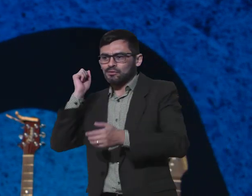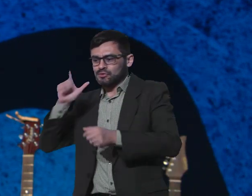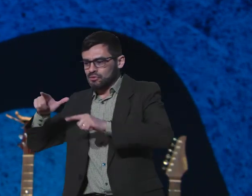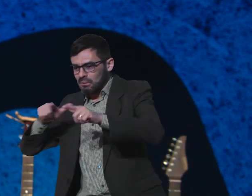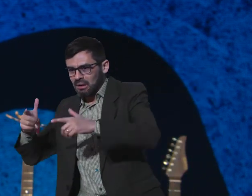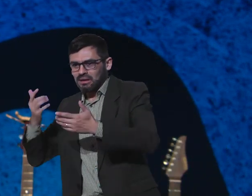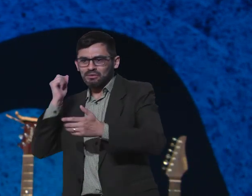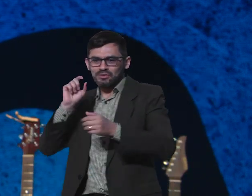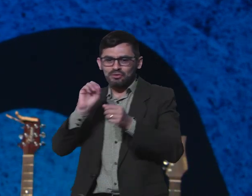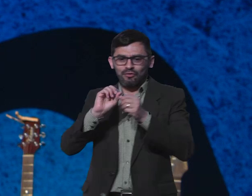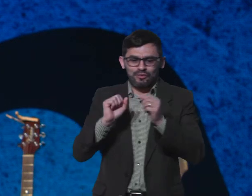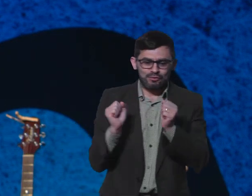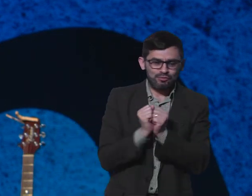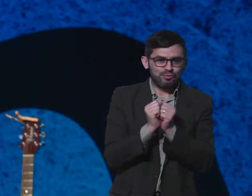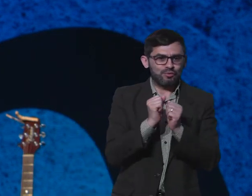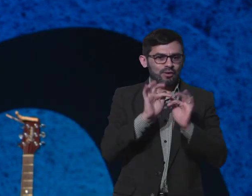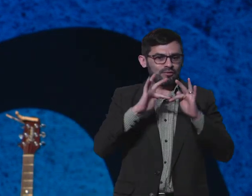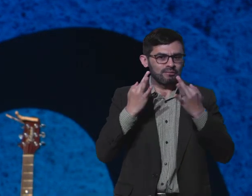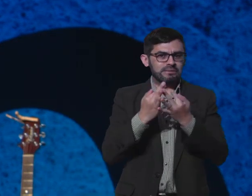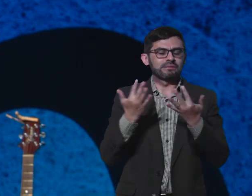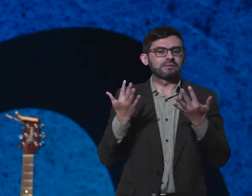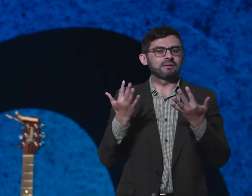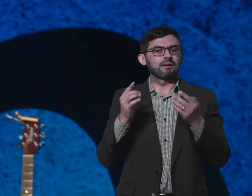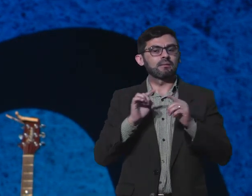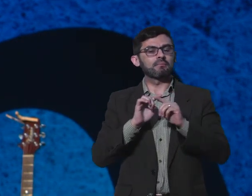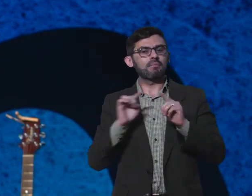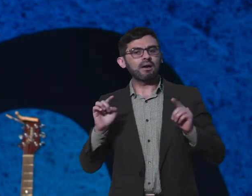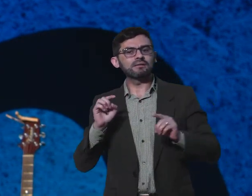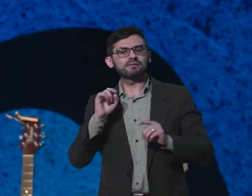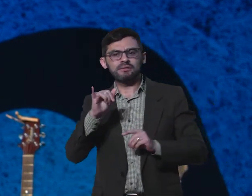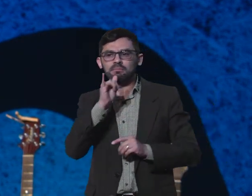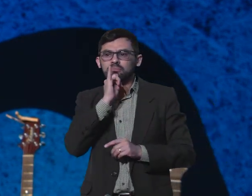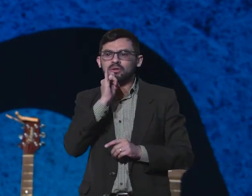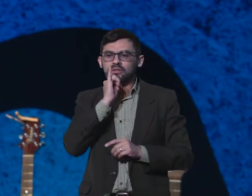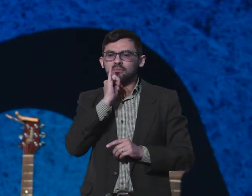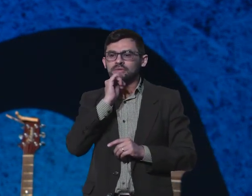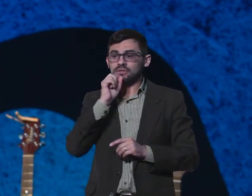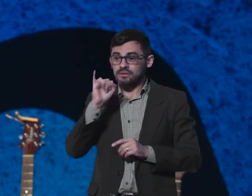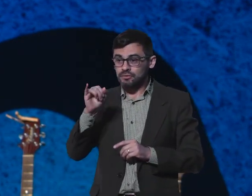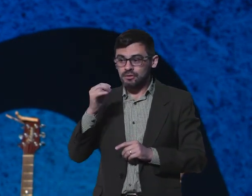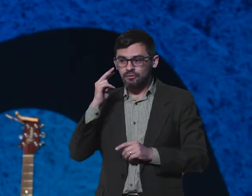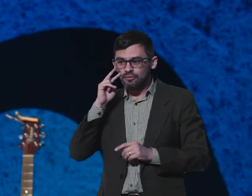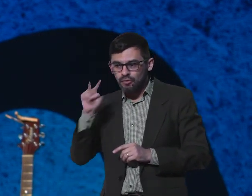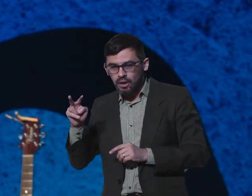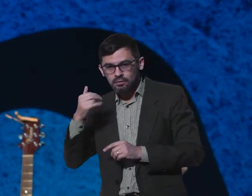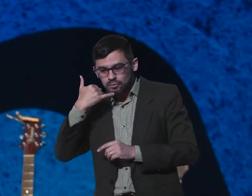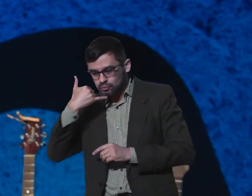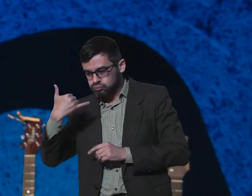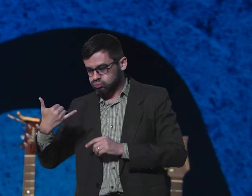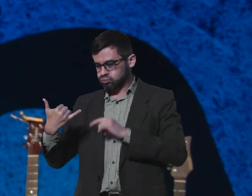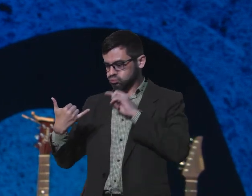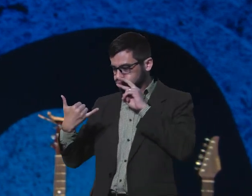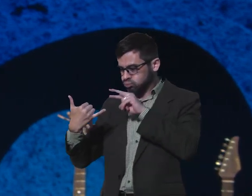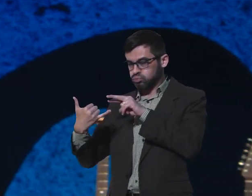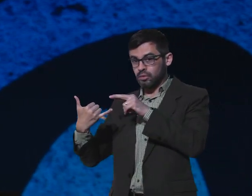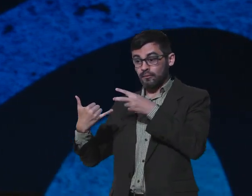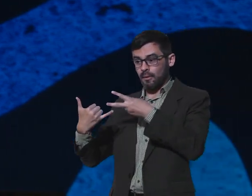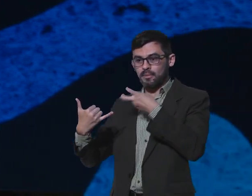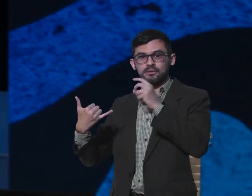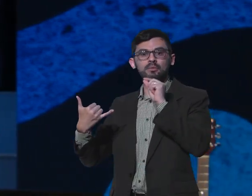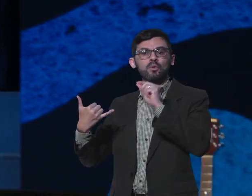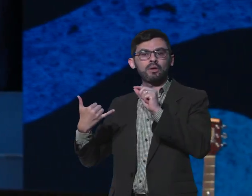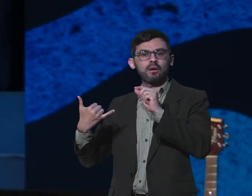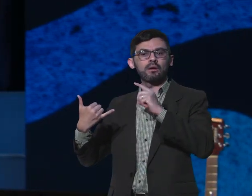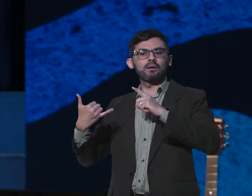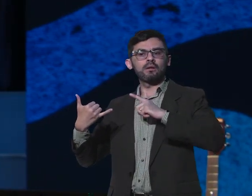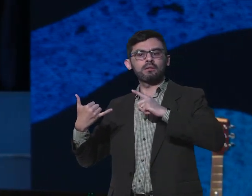E sabe o que acontece? Se você for consultar o seu celular, você vai perceber que você